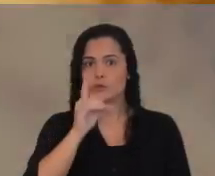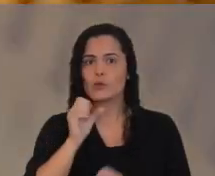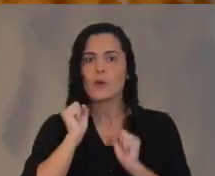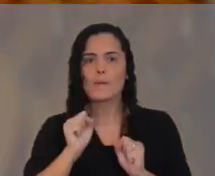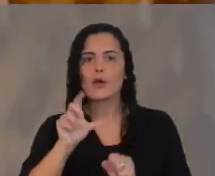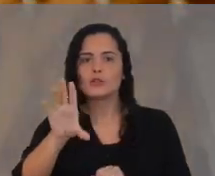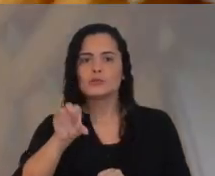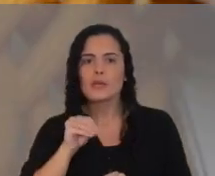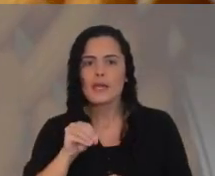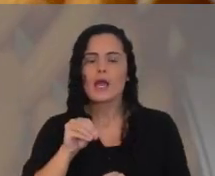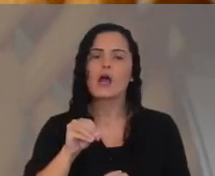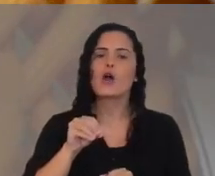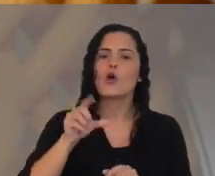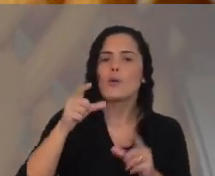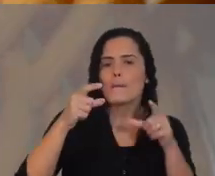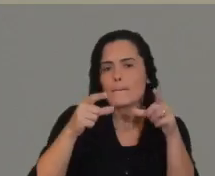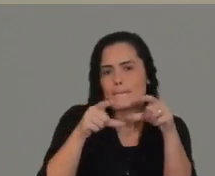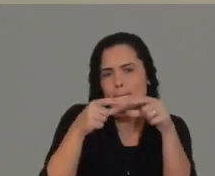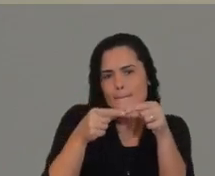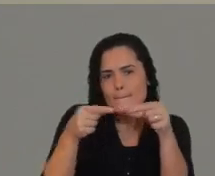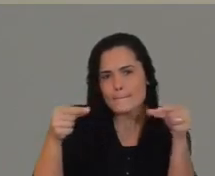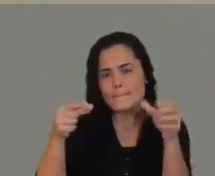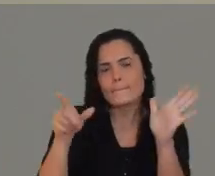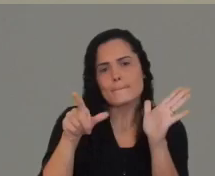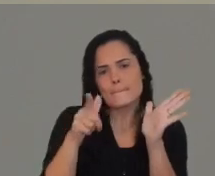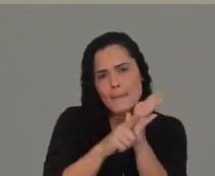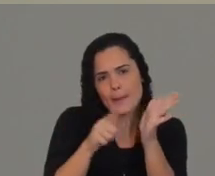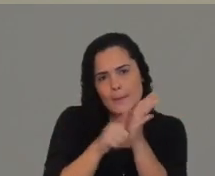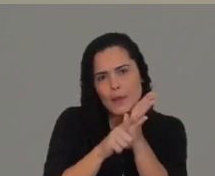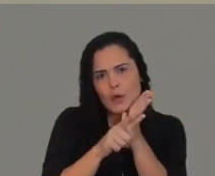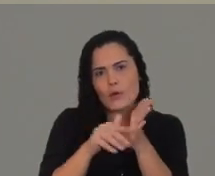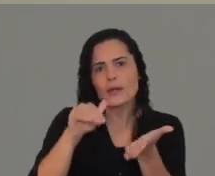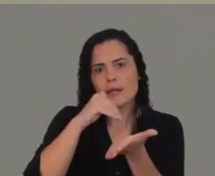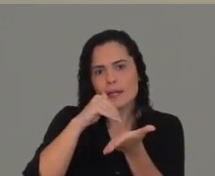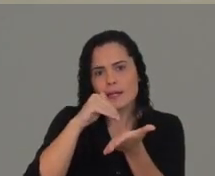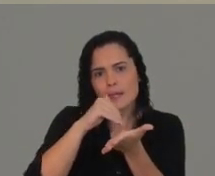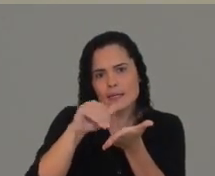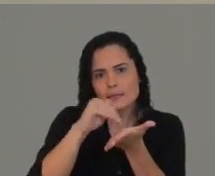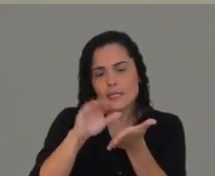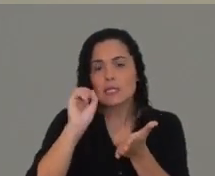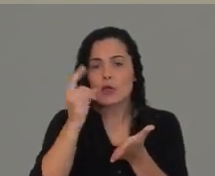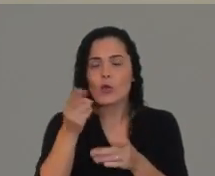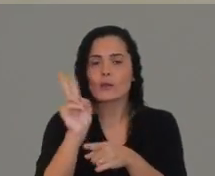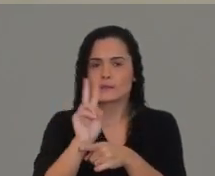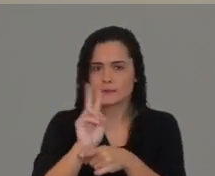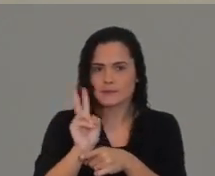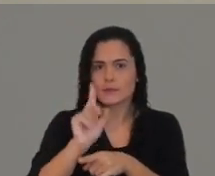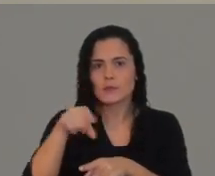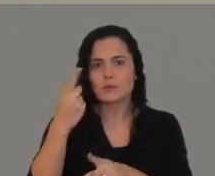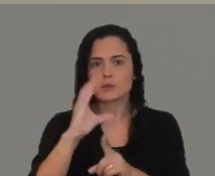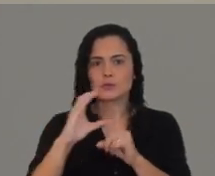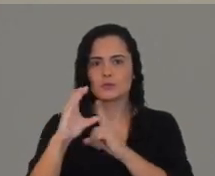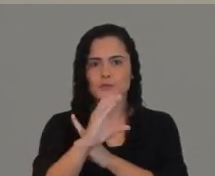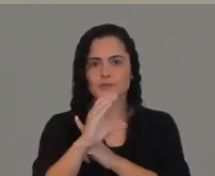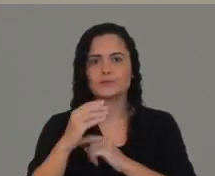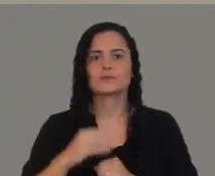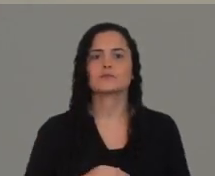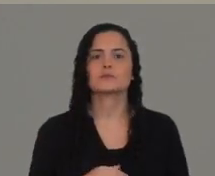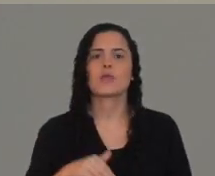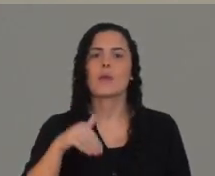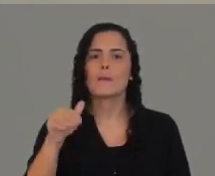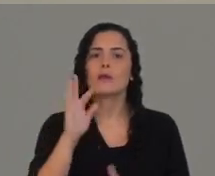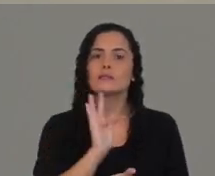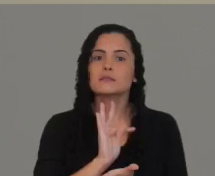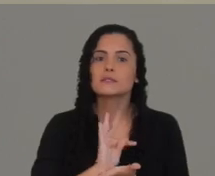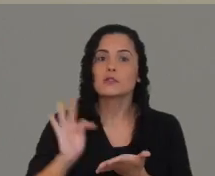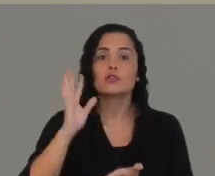ticket na recepção, após o culto. Pessoal, a última palestra do Colóquio de Teologia será dia 31 de julho, às